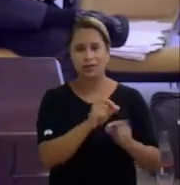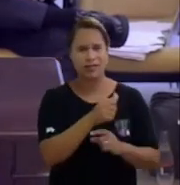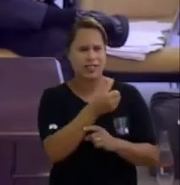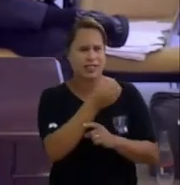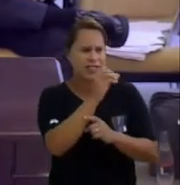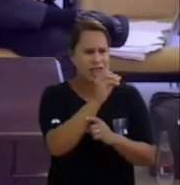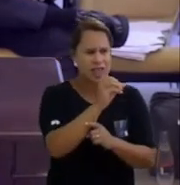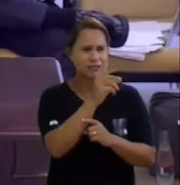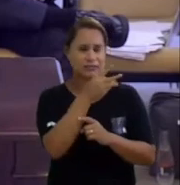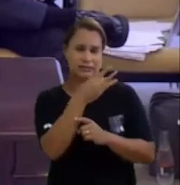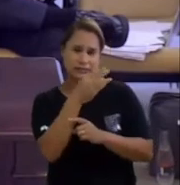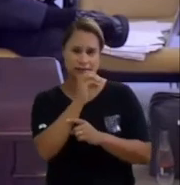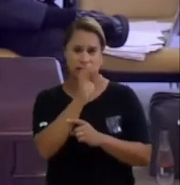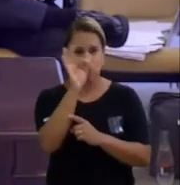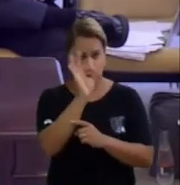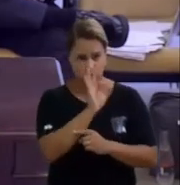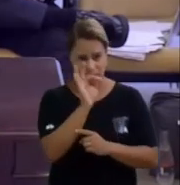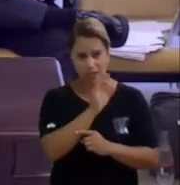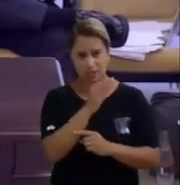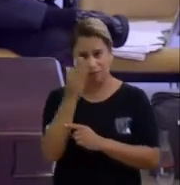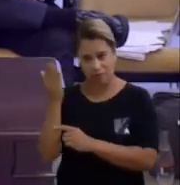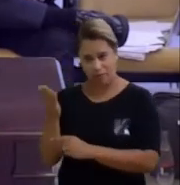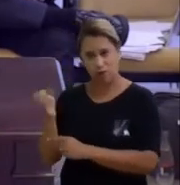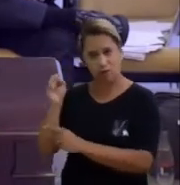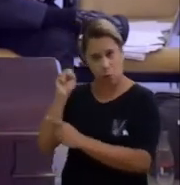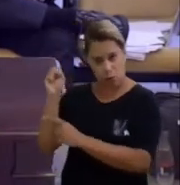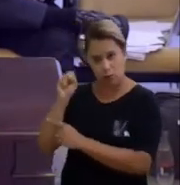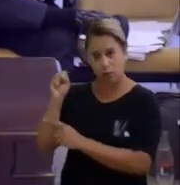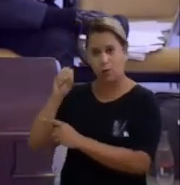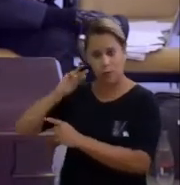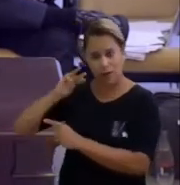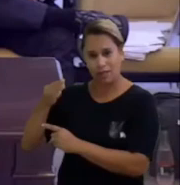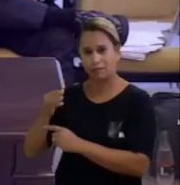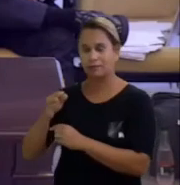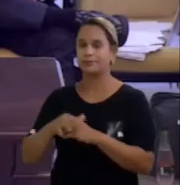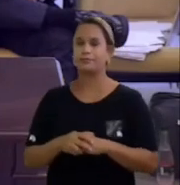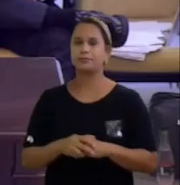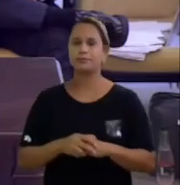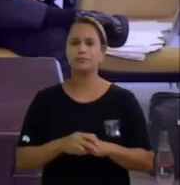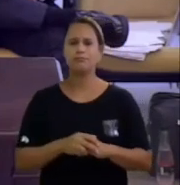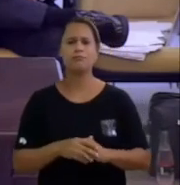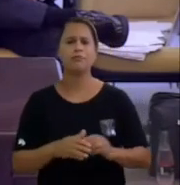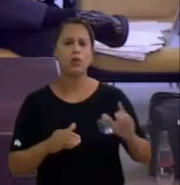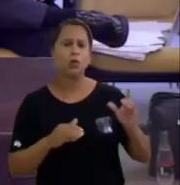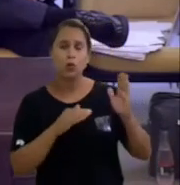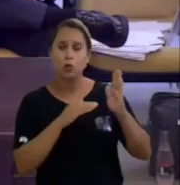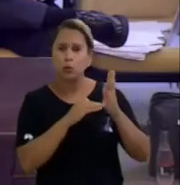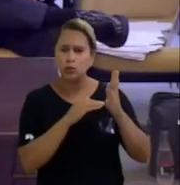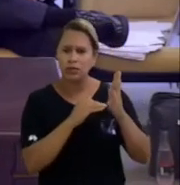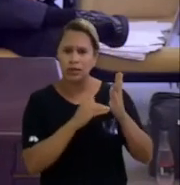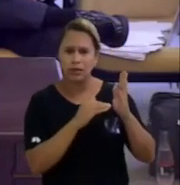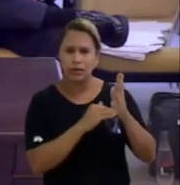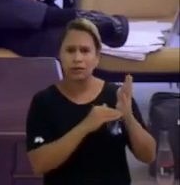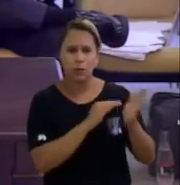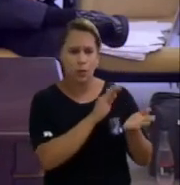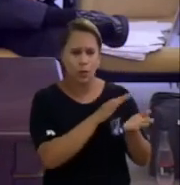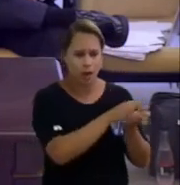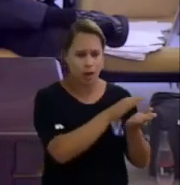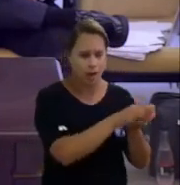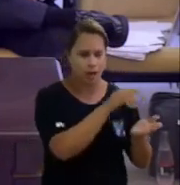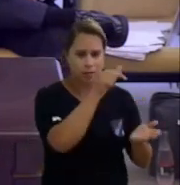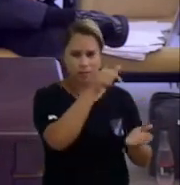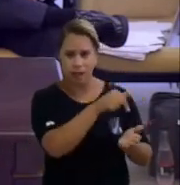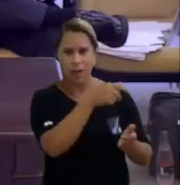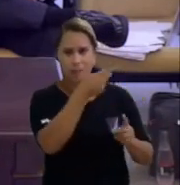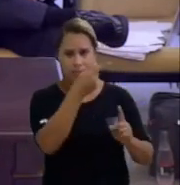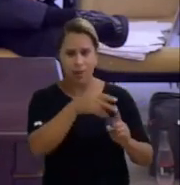valor. Quando se migra para uma campanha para o Senado do Paraná, o teto é 1/20.